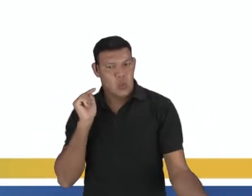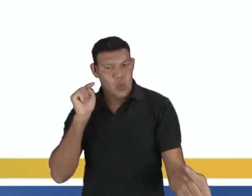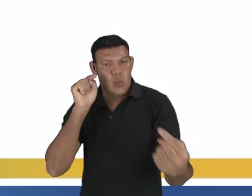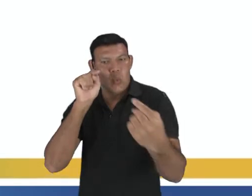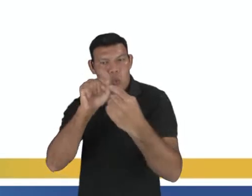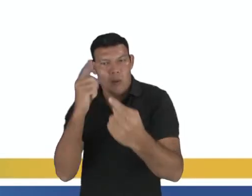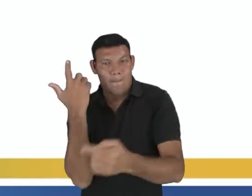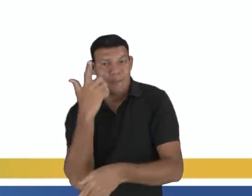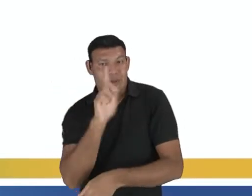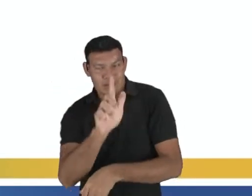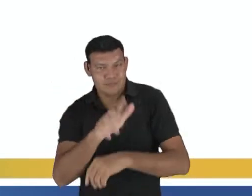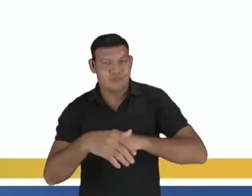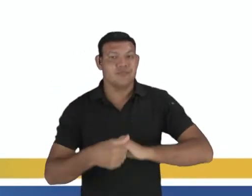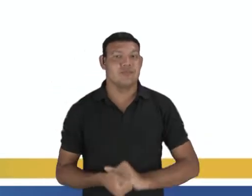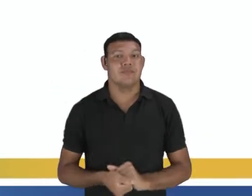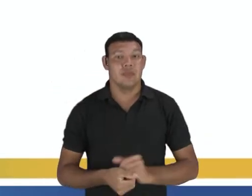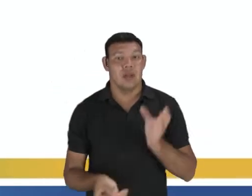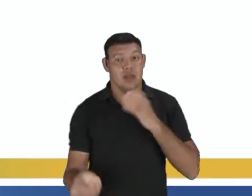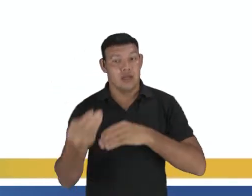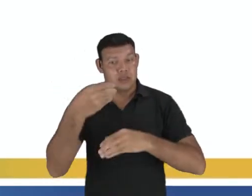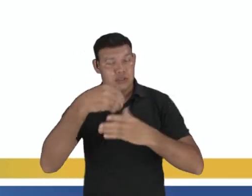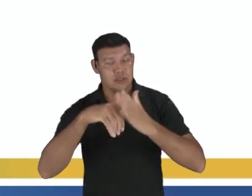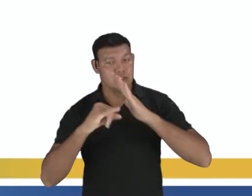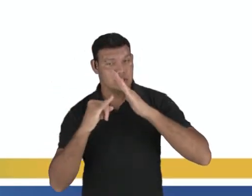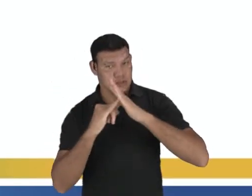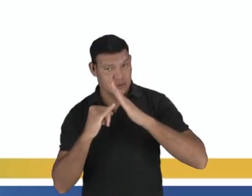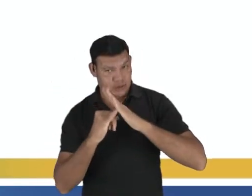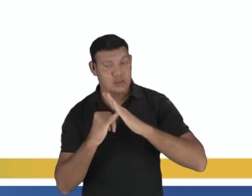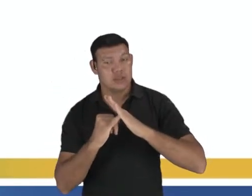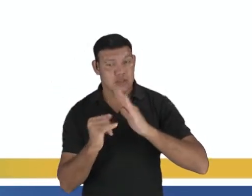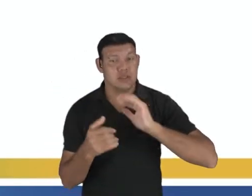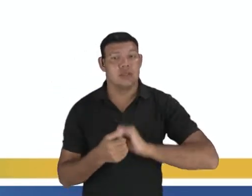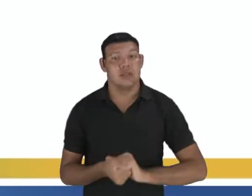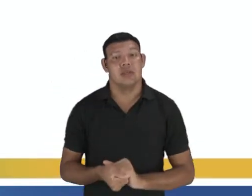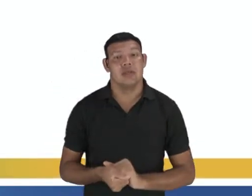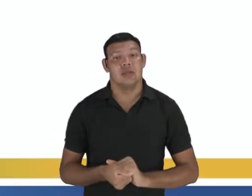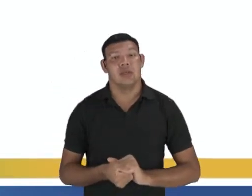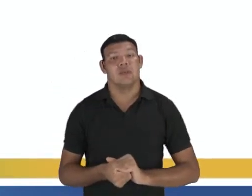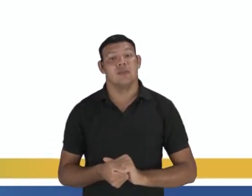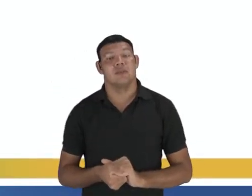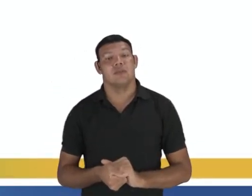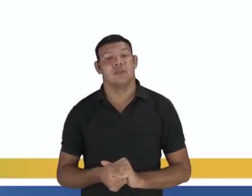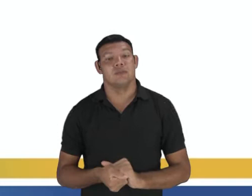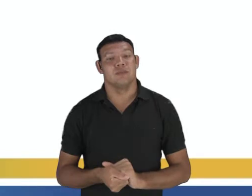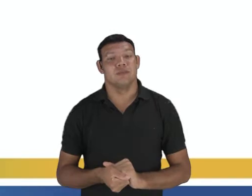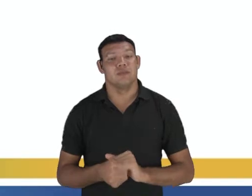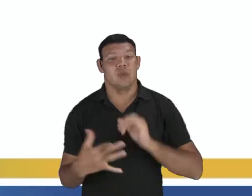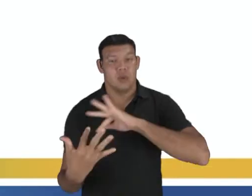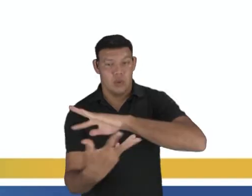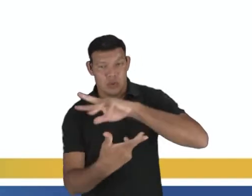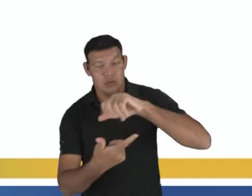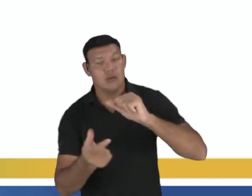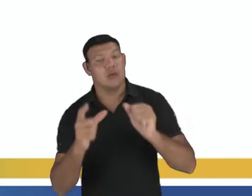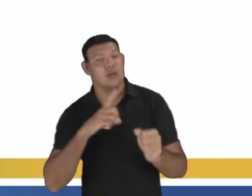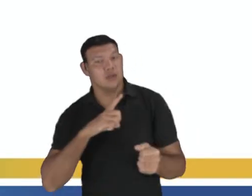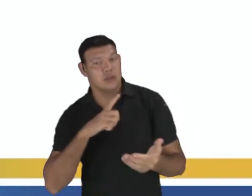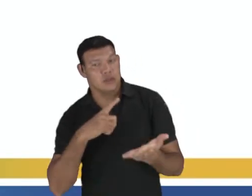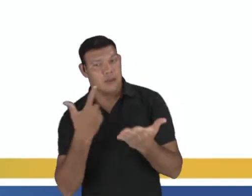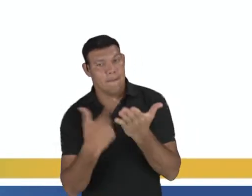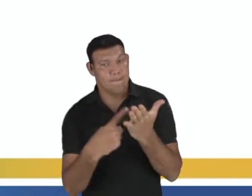objetivos comuns. Então, dentro dessas corporações, dentro desses organismos internacionais, nós vamos ter